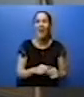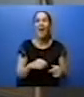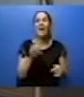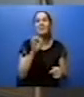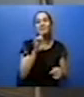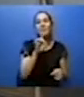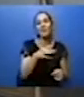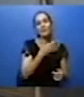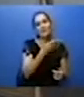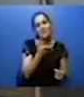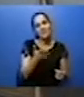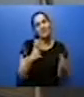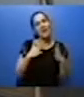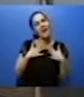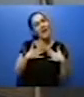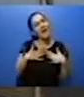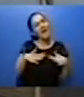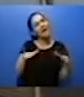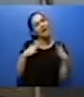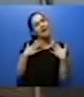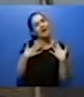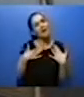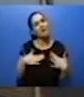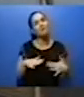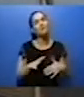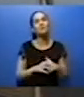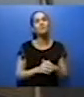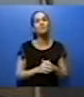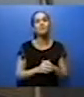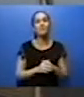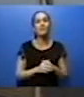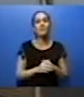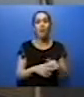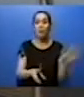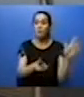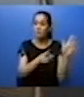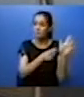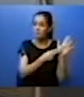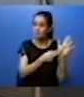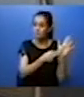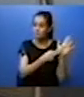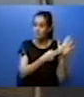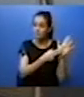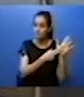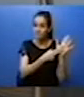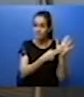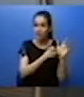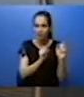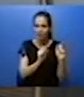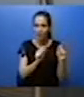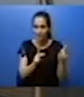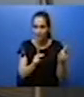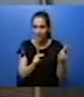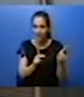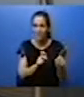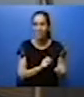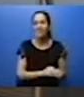de tranquilidade de prestar atenção ok